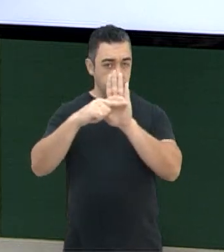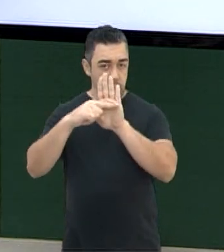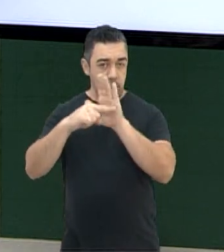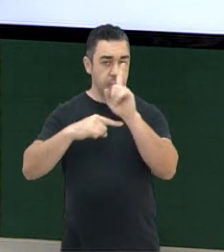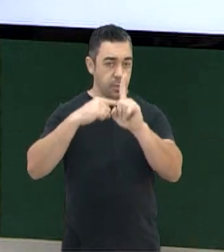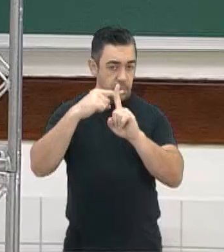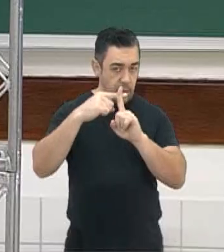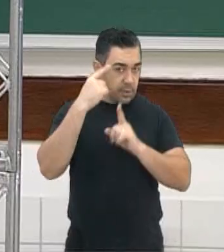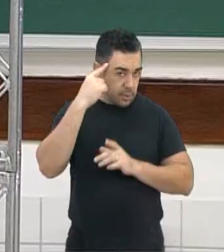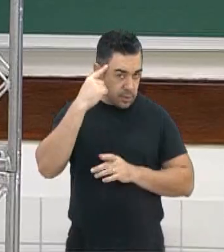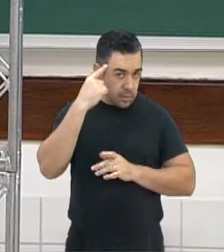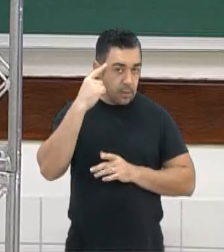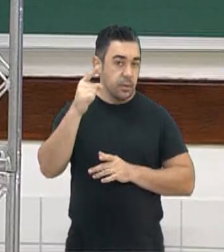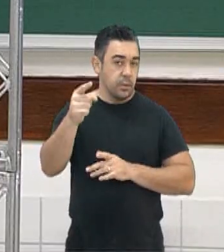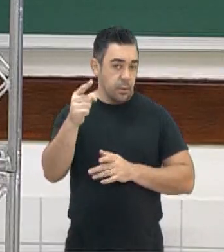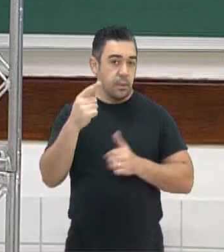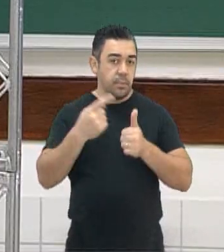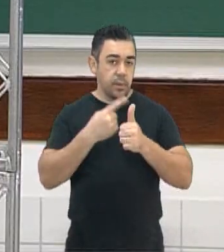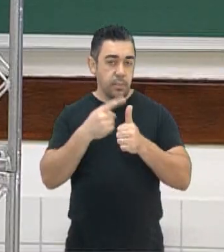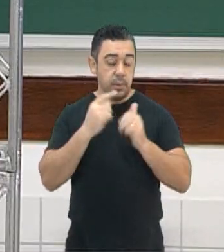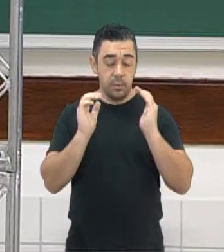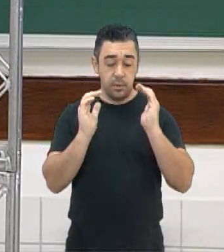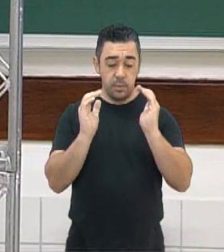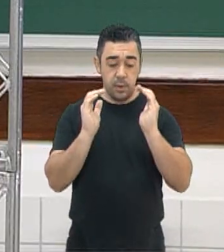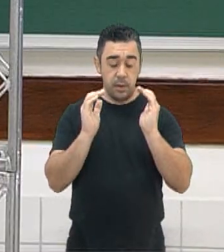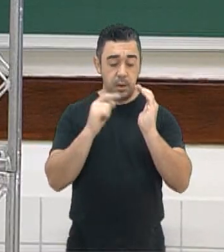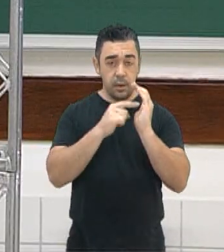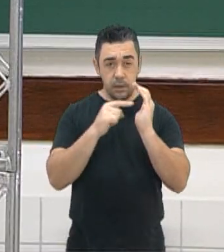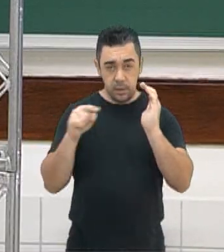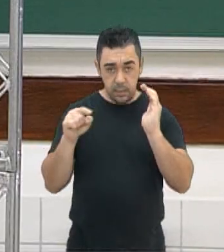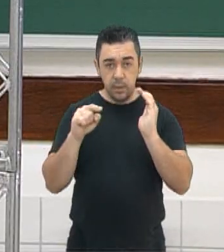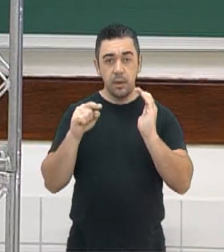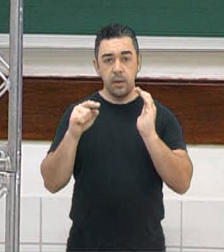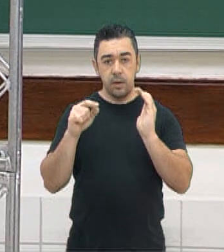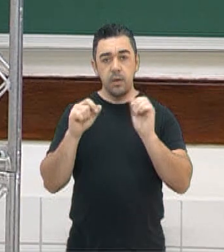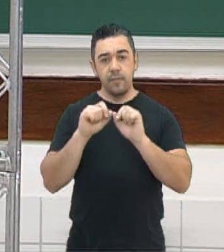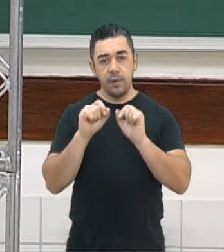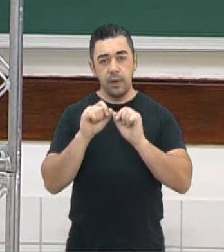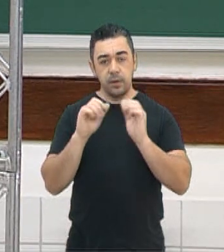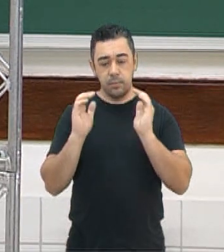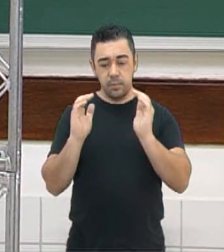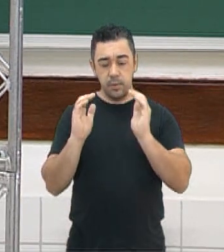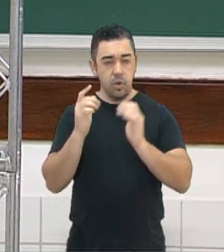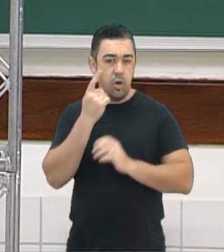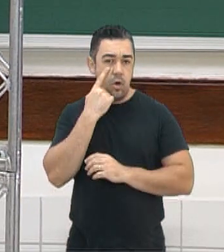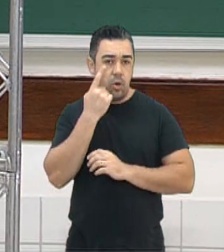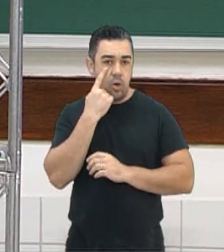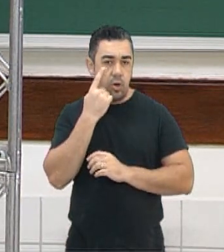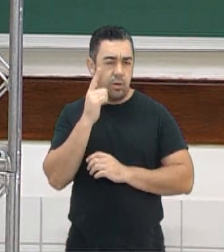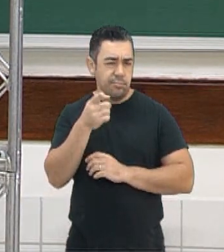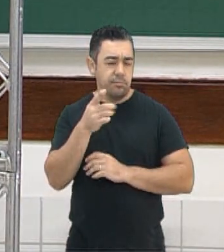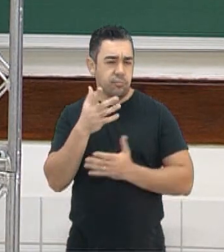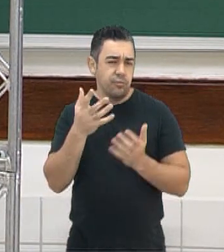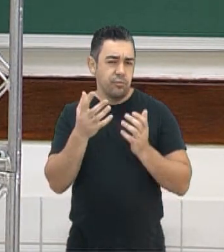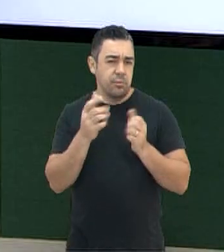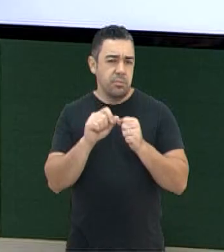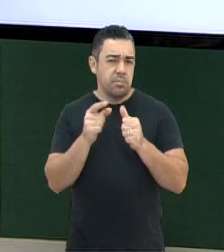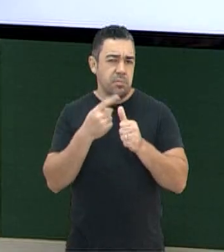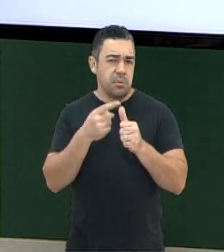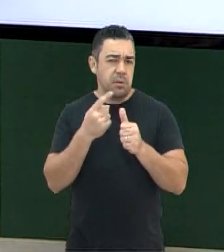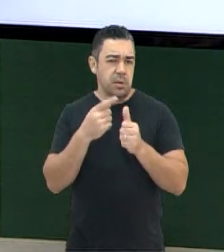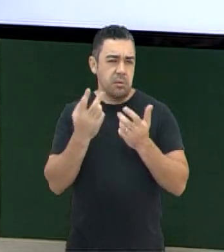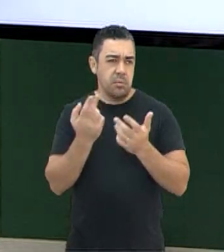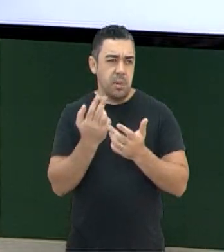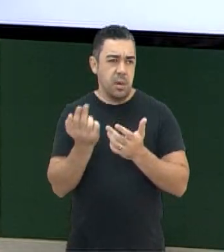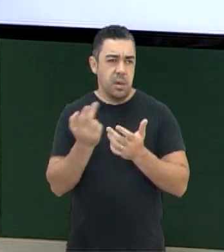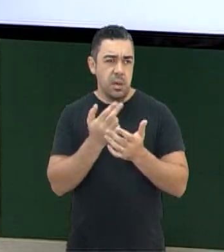resolver, tá, gente? Eu posso trabalhar primeiro o que está dentro do parênteses e daí depois trabalho o sinal. Vamos fazer isso? Vamos fazer. Como são